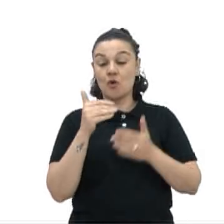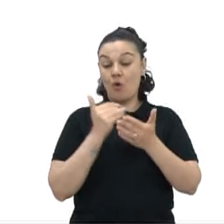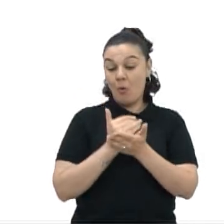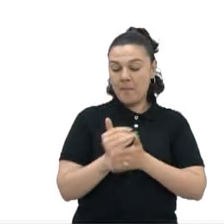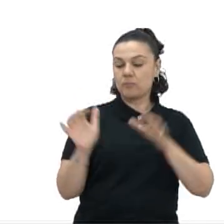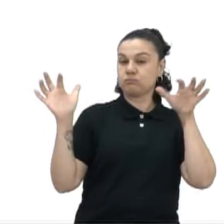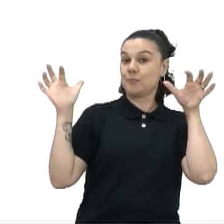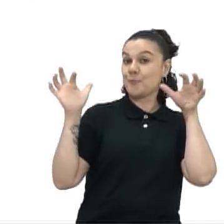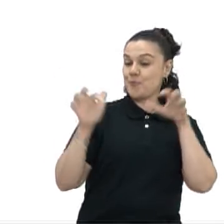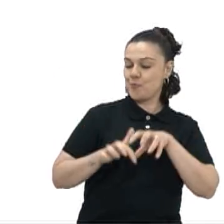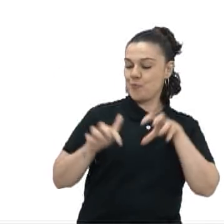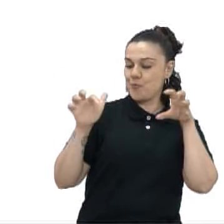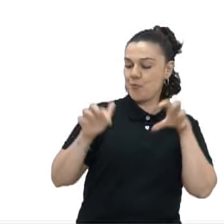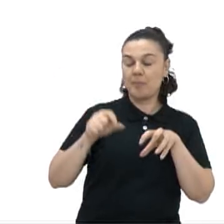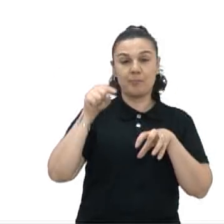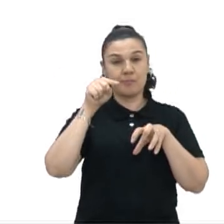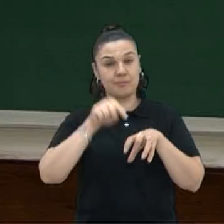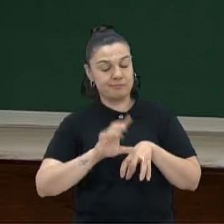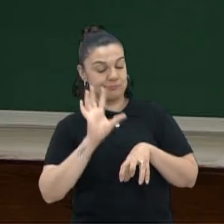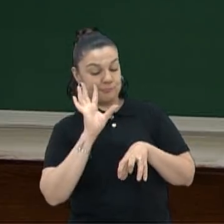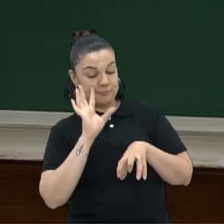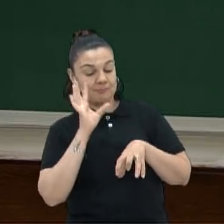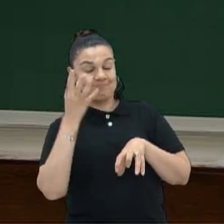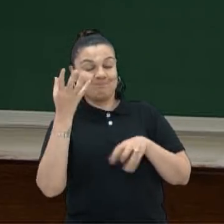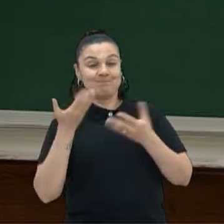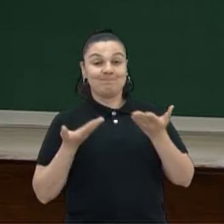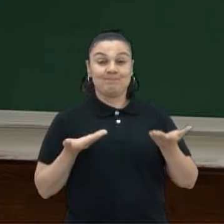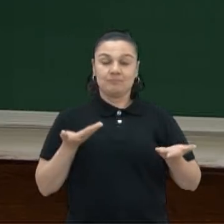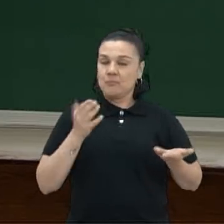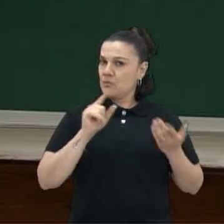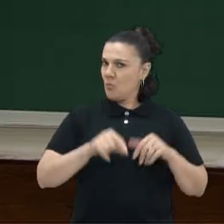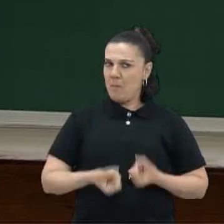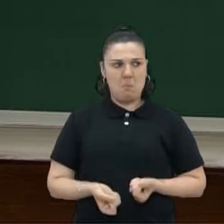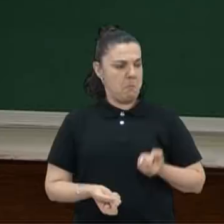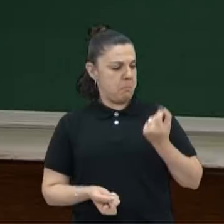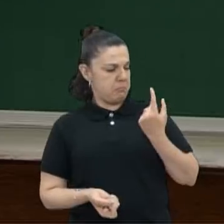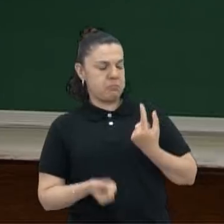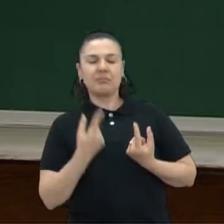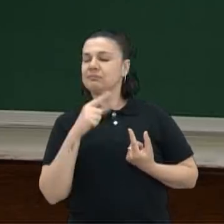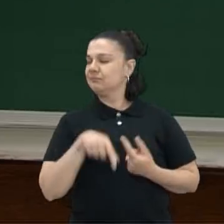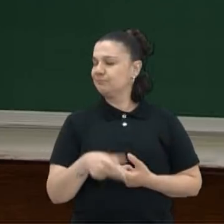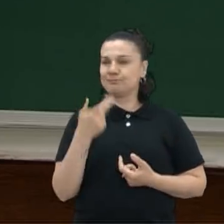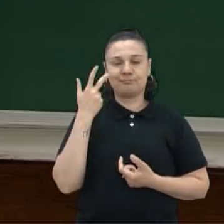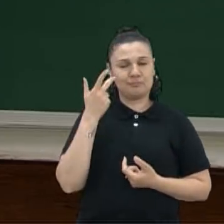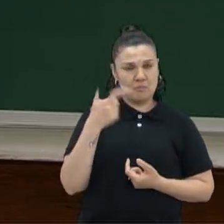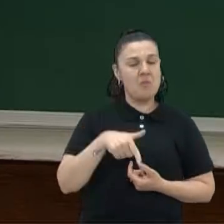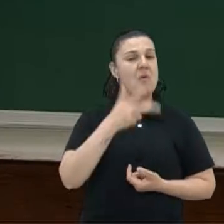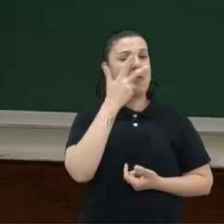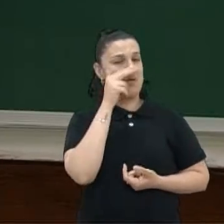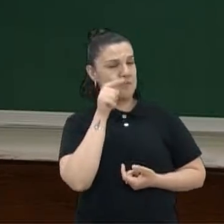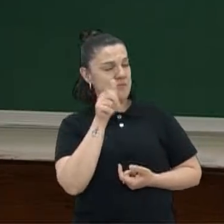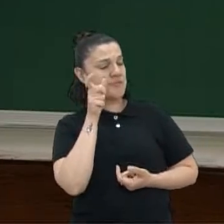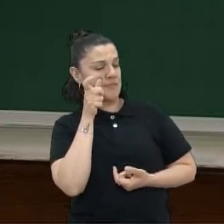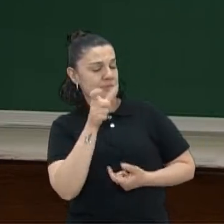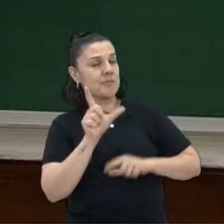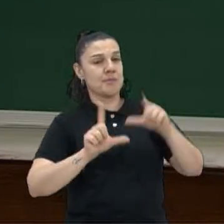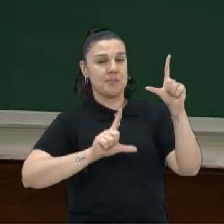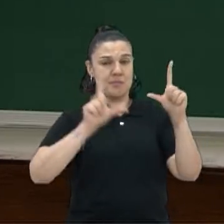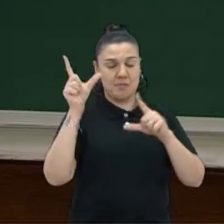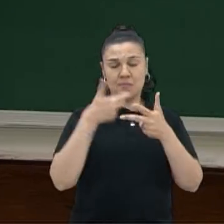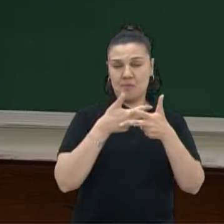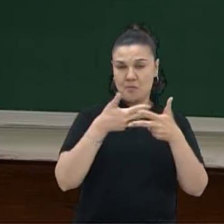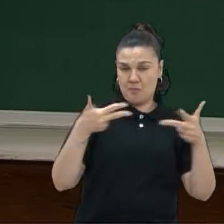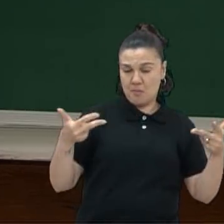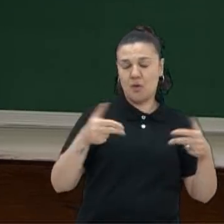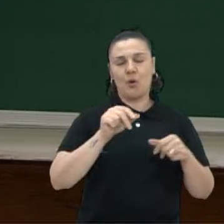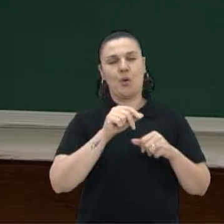de chuva. Esse tipo de situação não é muito incomum. Você já deve ter visto na televisão alguma coisa relacionada